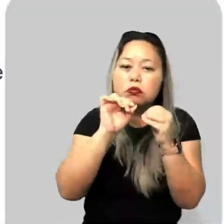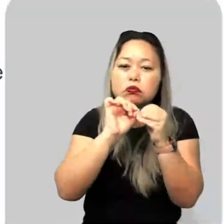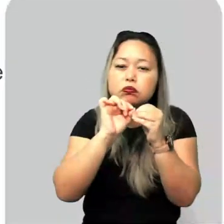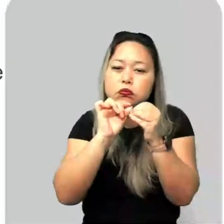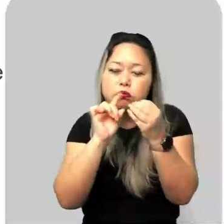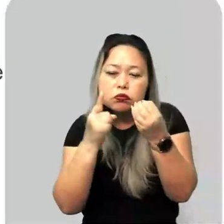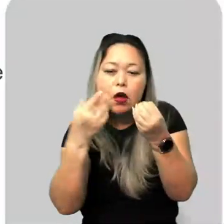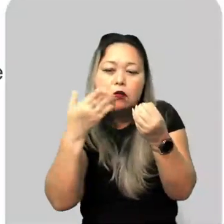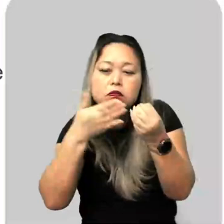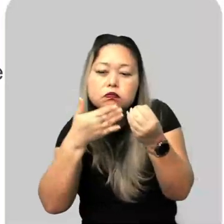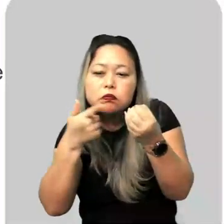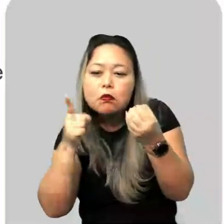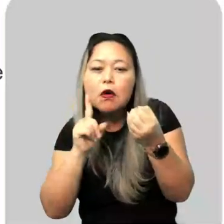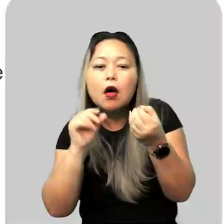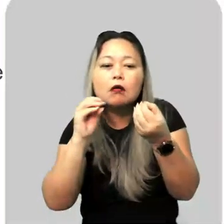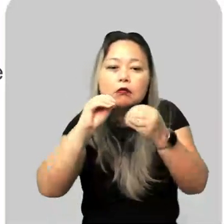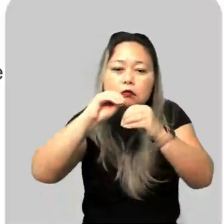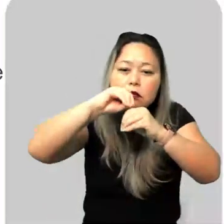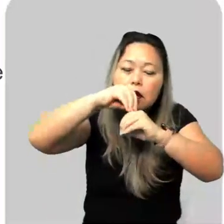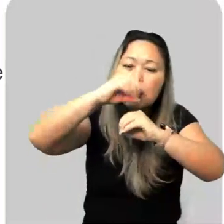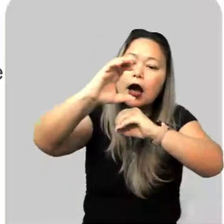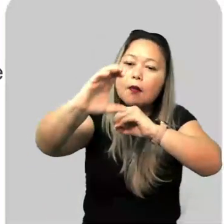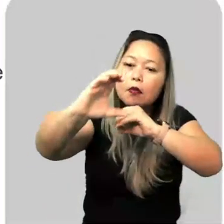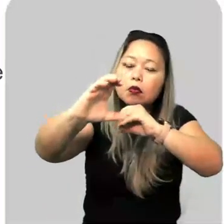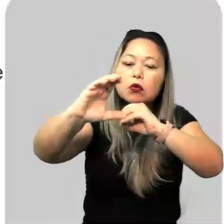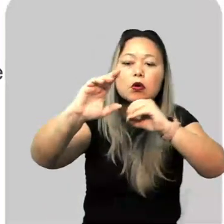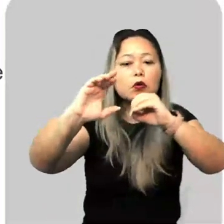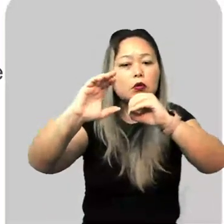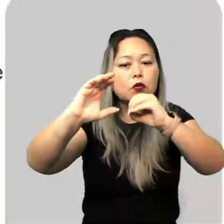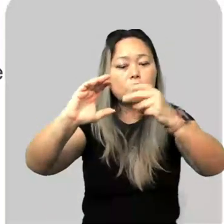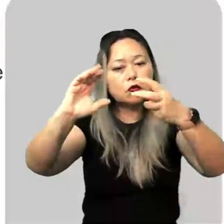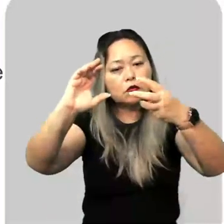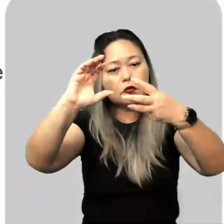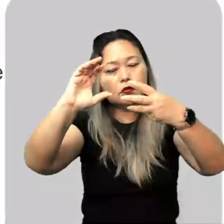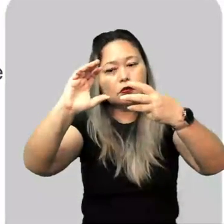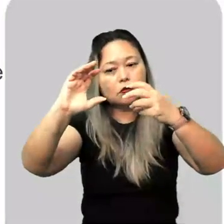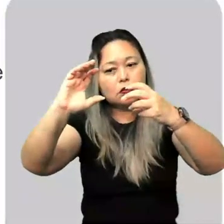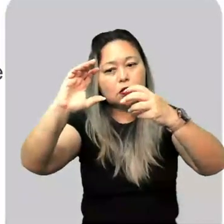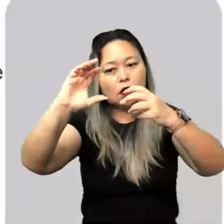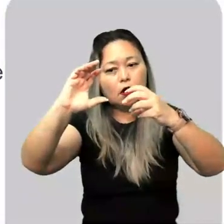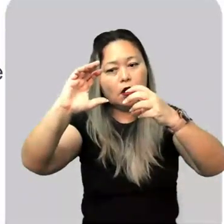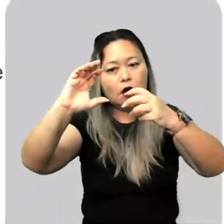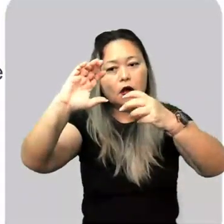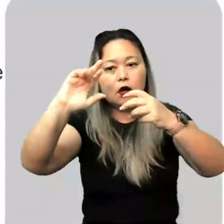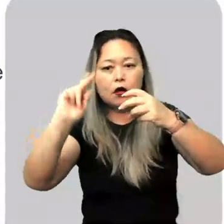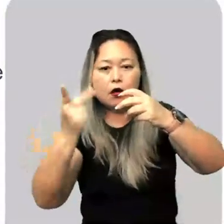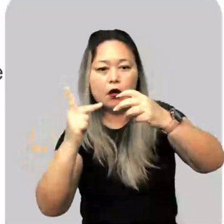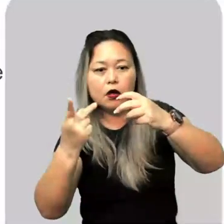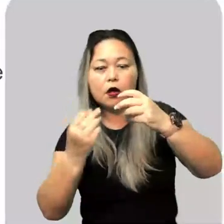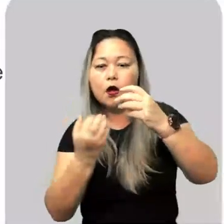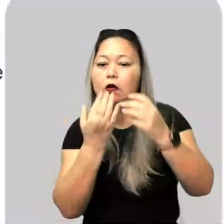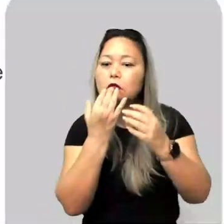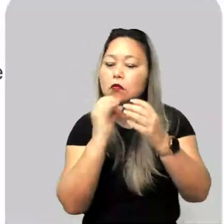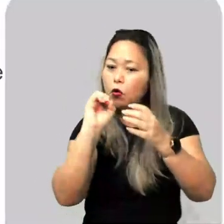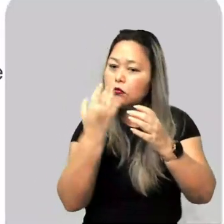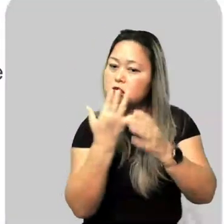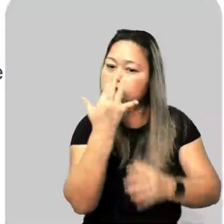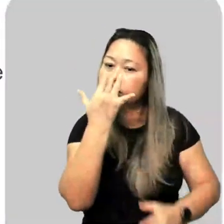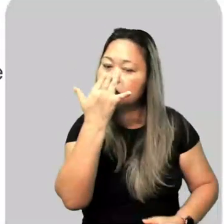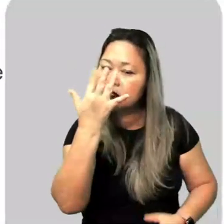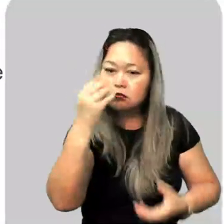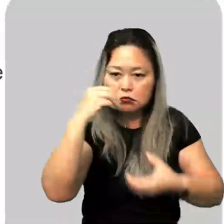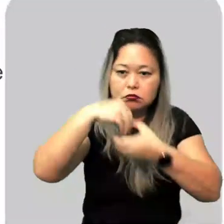constituídos fundamentalmente por átomos de carbono, olha eles aqui, hidrogênio e